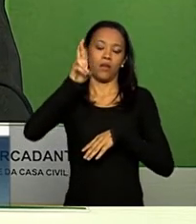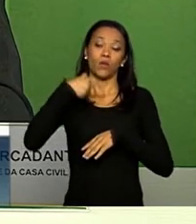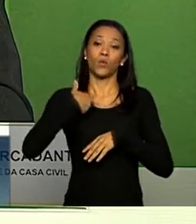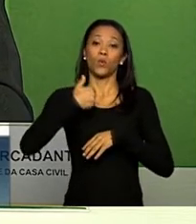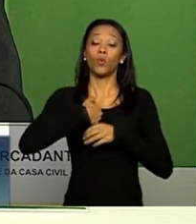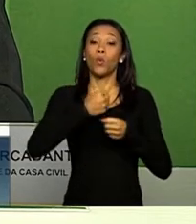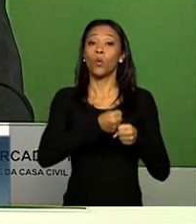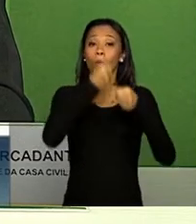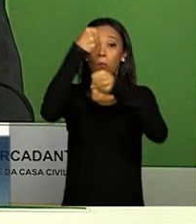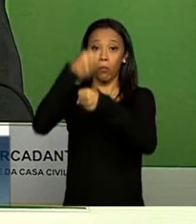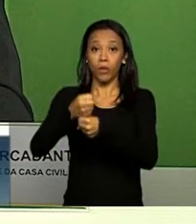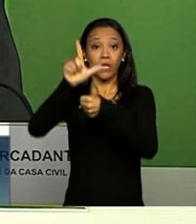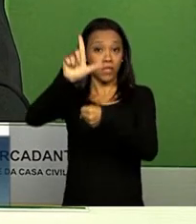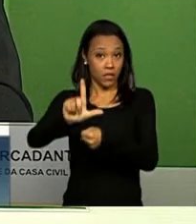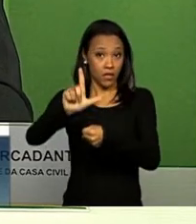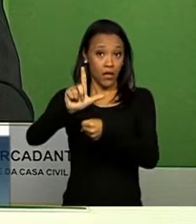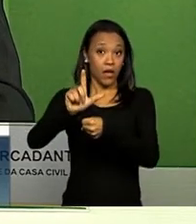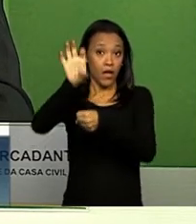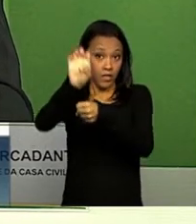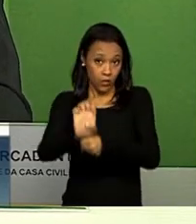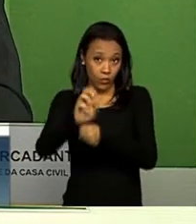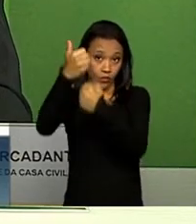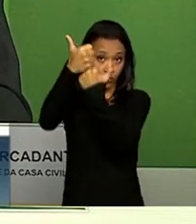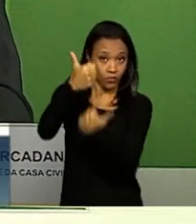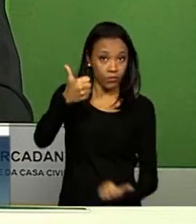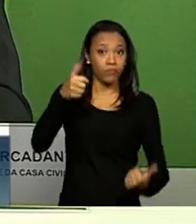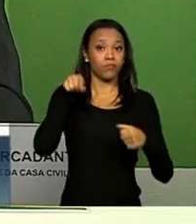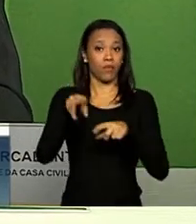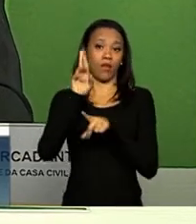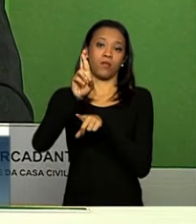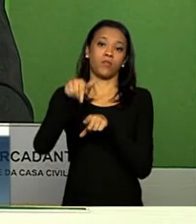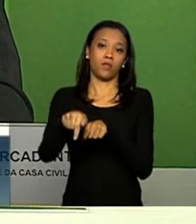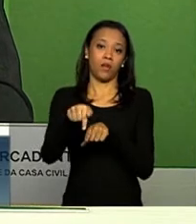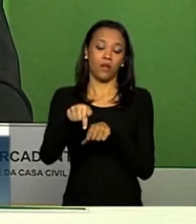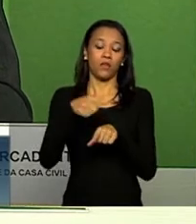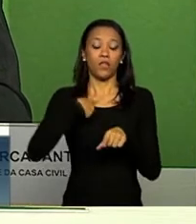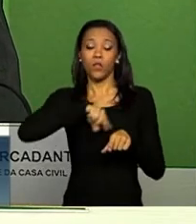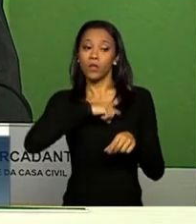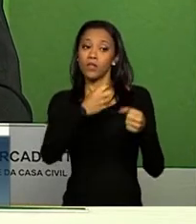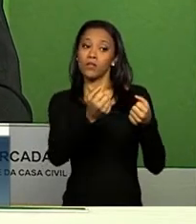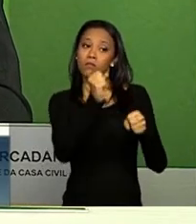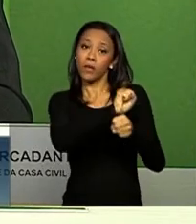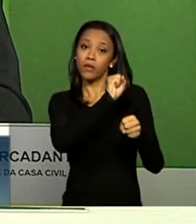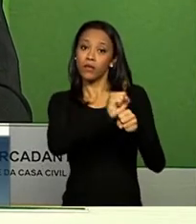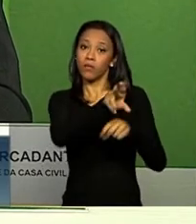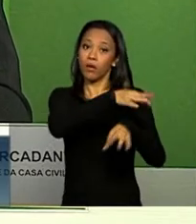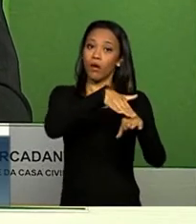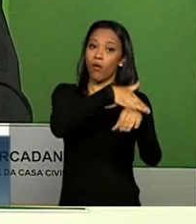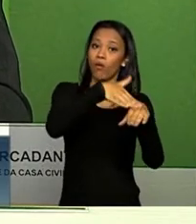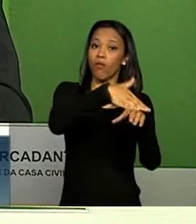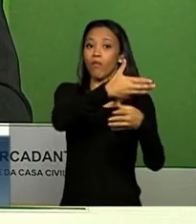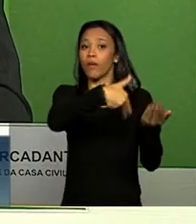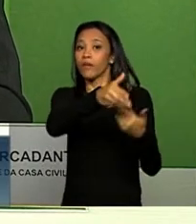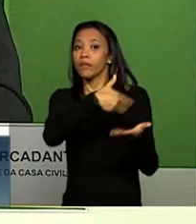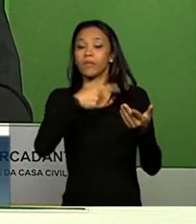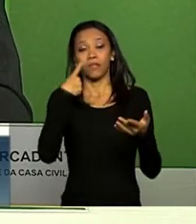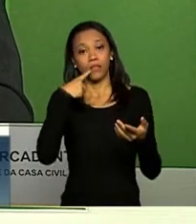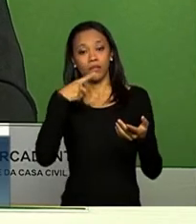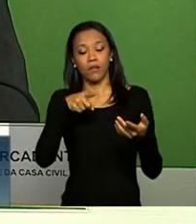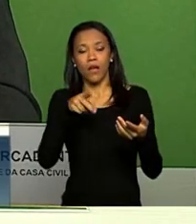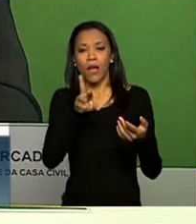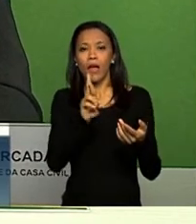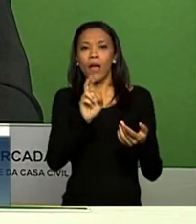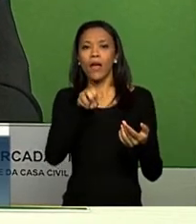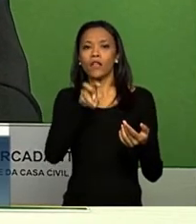forma, nós esperamos um amplo entendimento na base, espero também com os partidos de oposição, para que se faça a renovação da política salarial